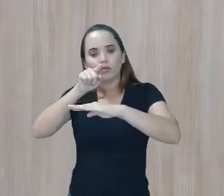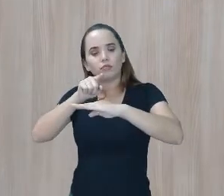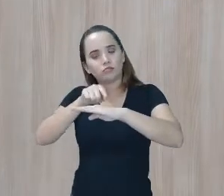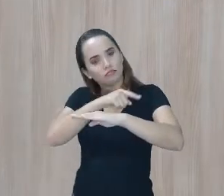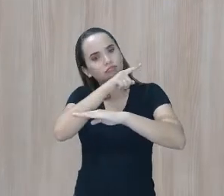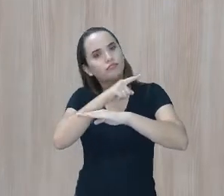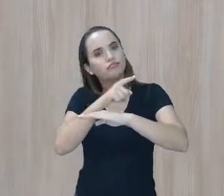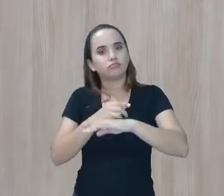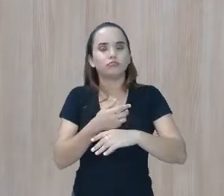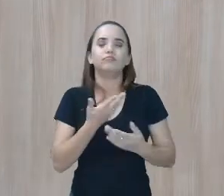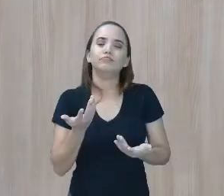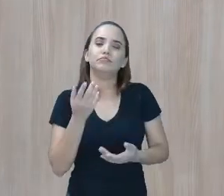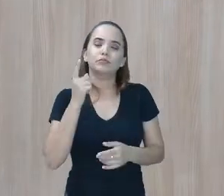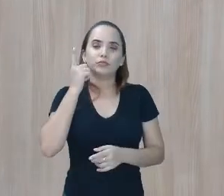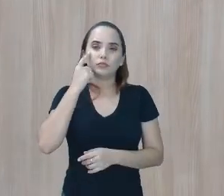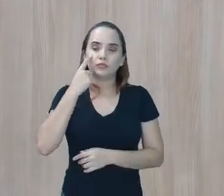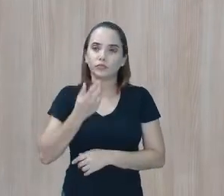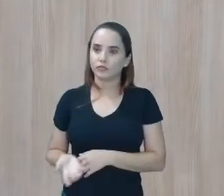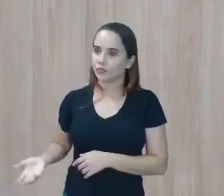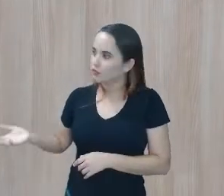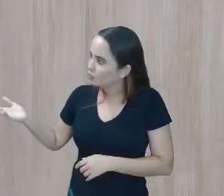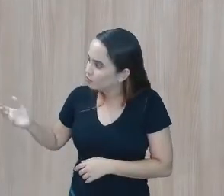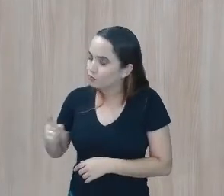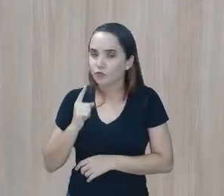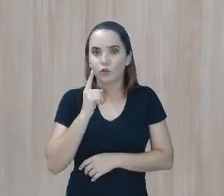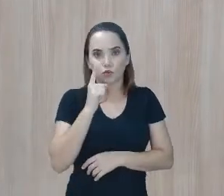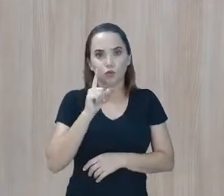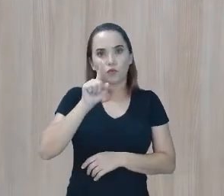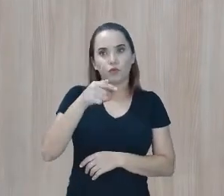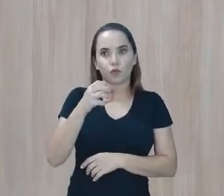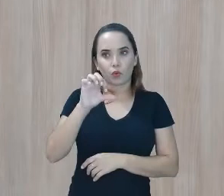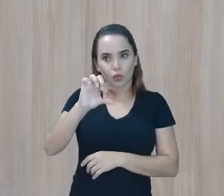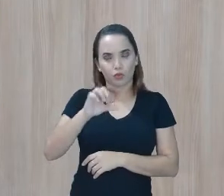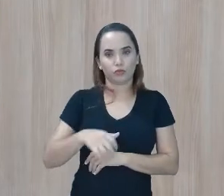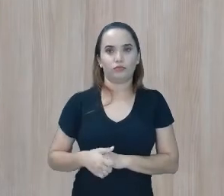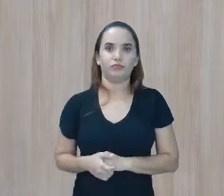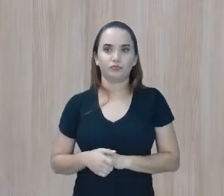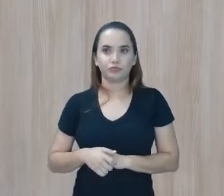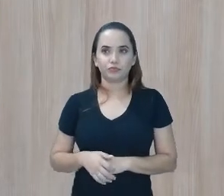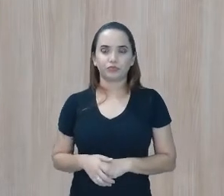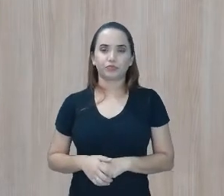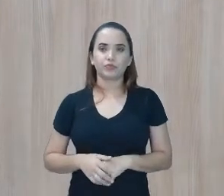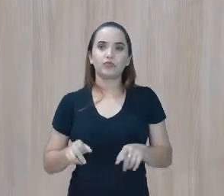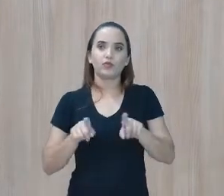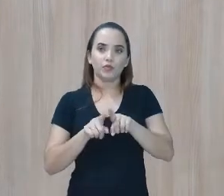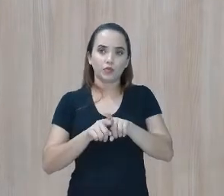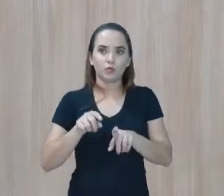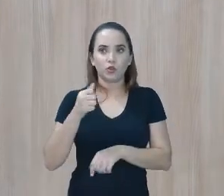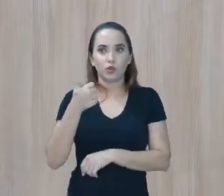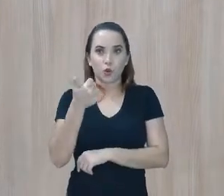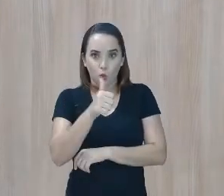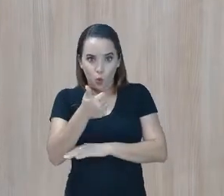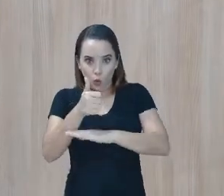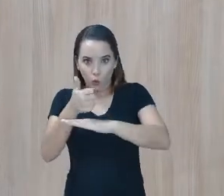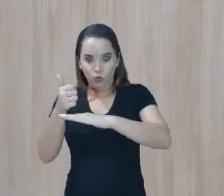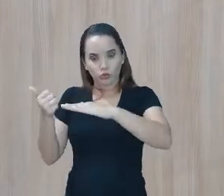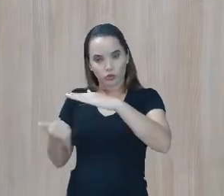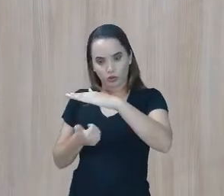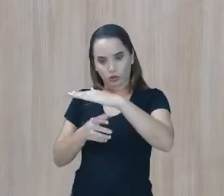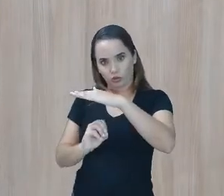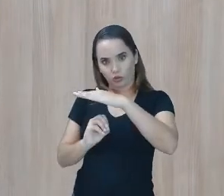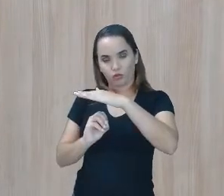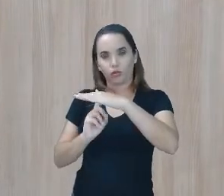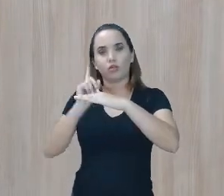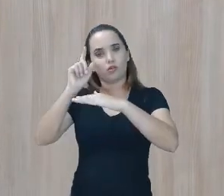uma casa decimal nesse sentido aqui, que vai dar o 1,9. E o próximo, que é 11 sobre 10, a mesma